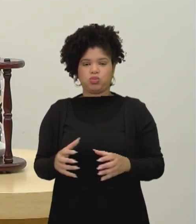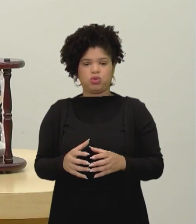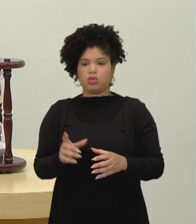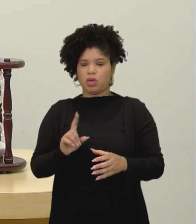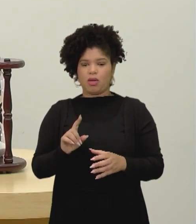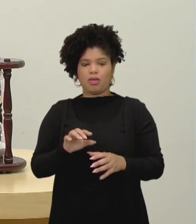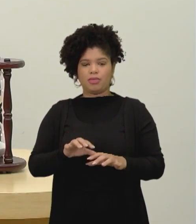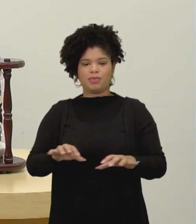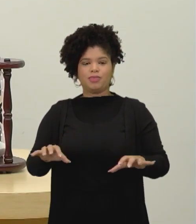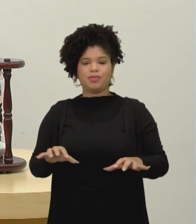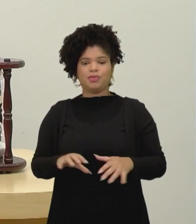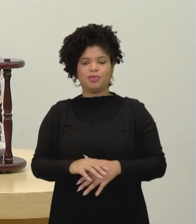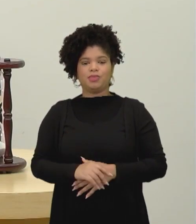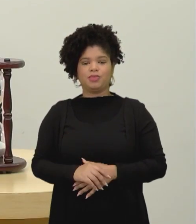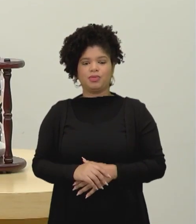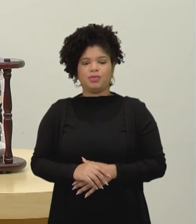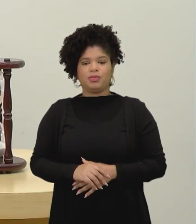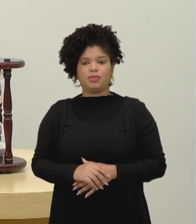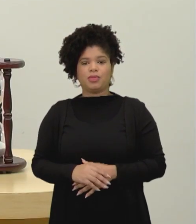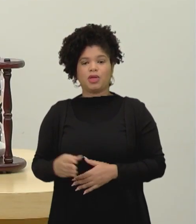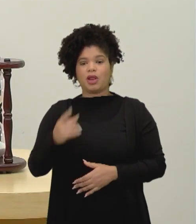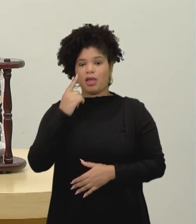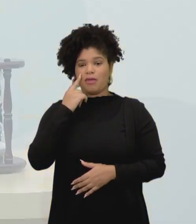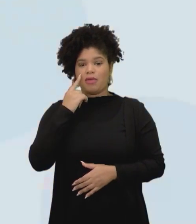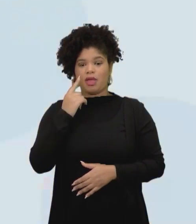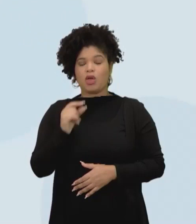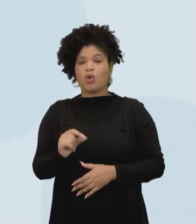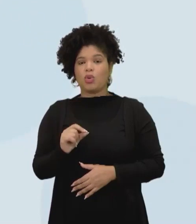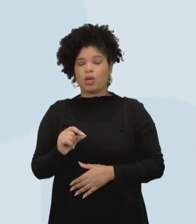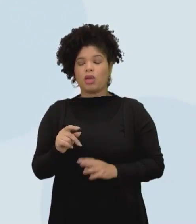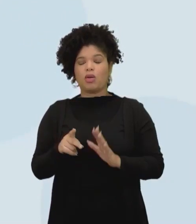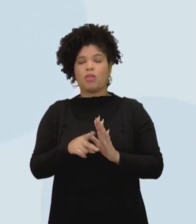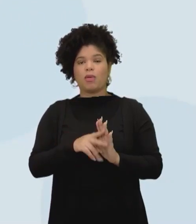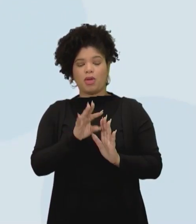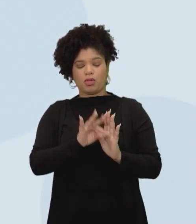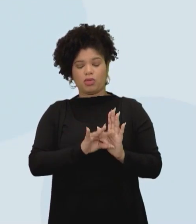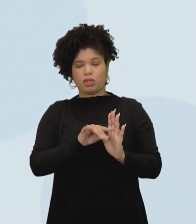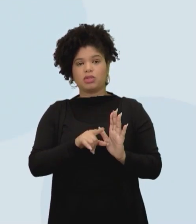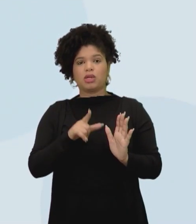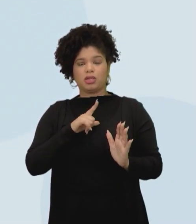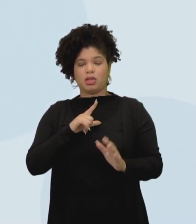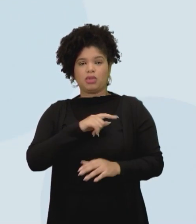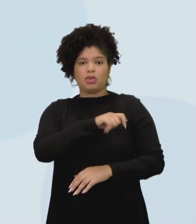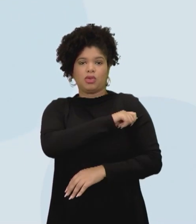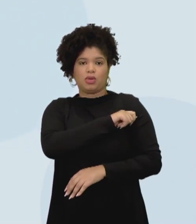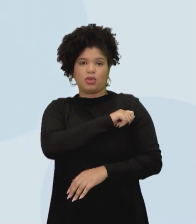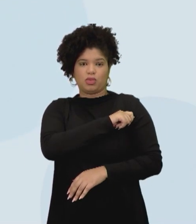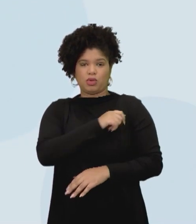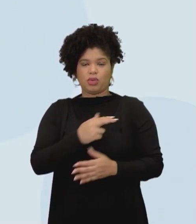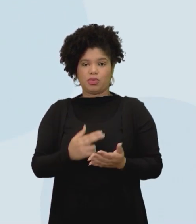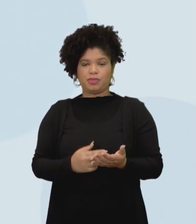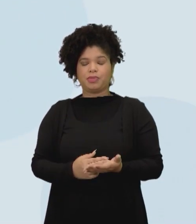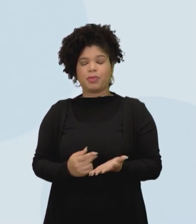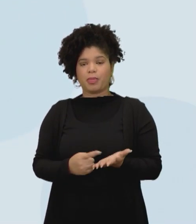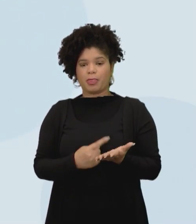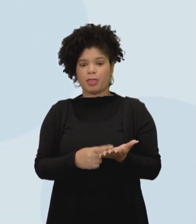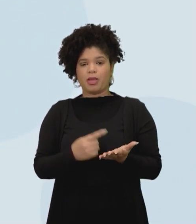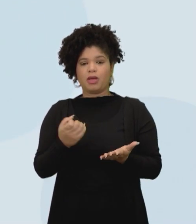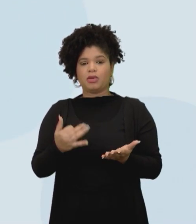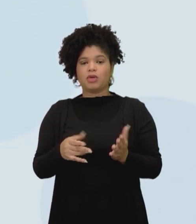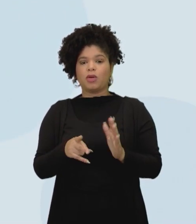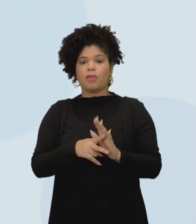eu vou colocar aqui para vocês esse texto que também está no caderno do aluno, dá uma olhadinha. Ele está dizendo que a partir das décadas de